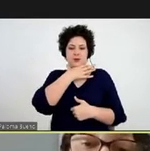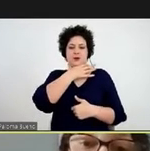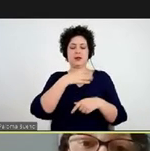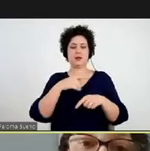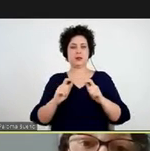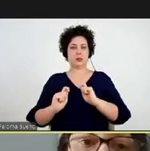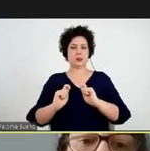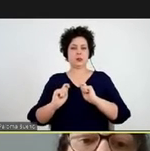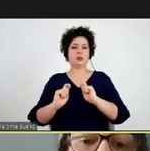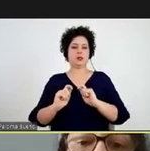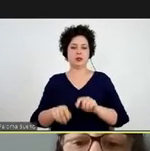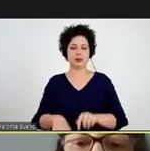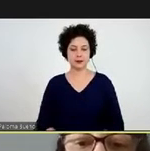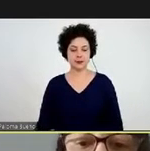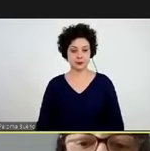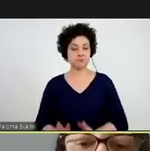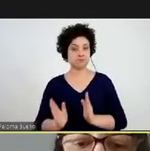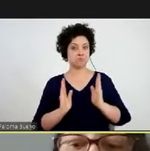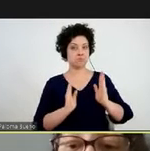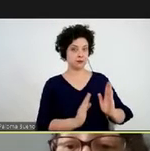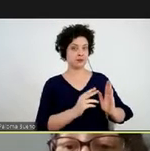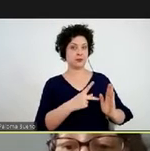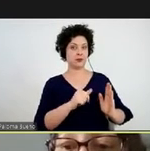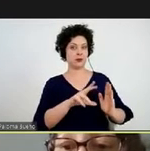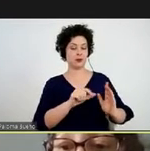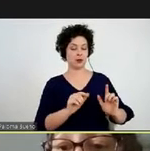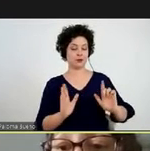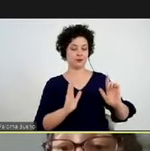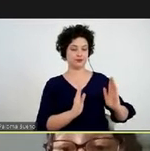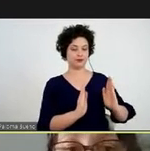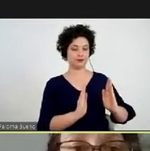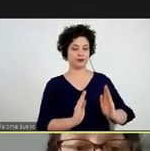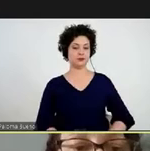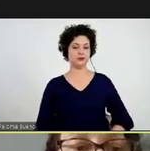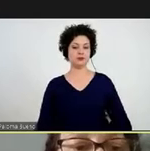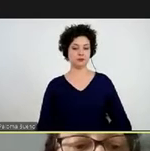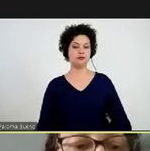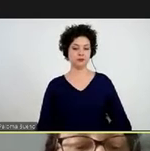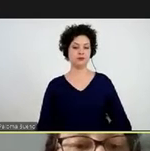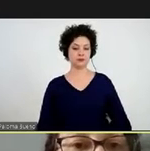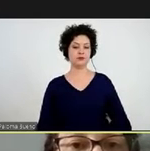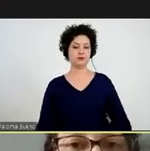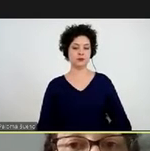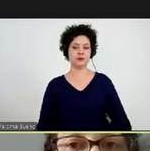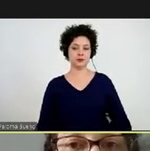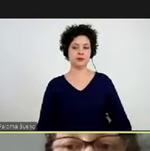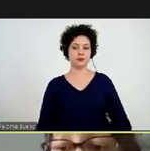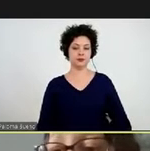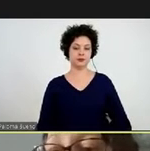controle. Já a obra de Paulo Bruschi, está falhando de novo meu áudio?